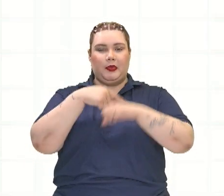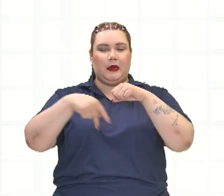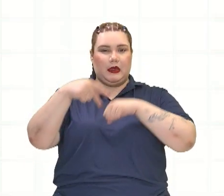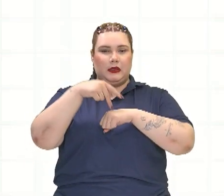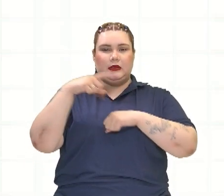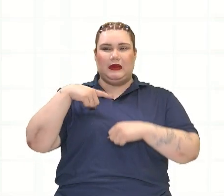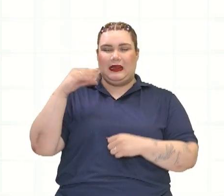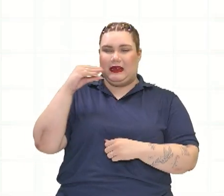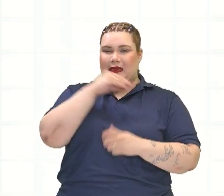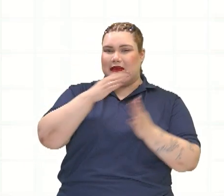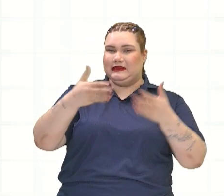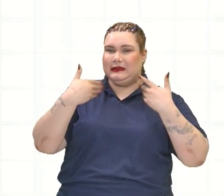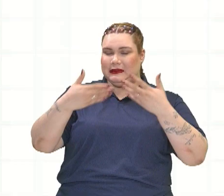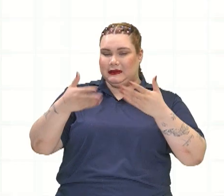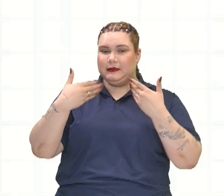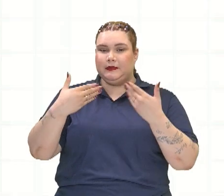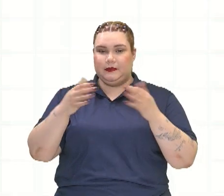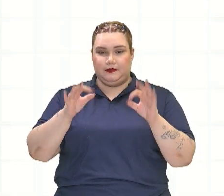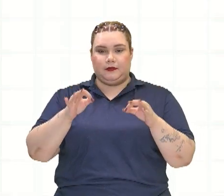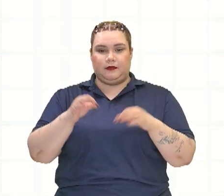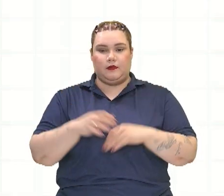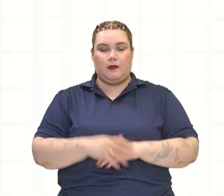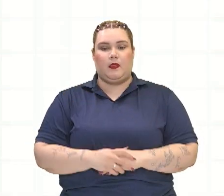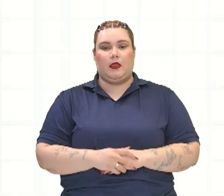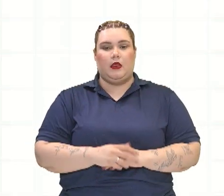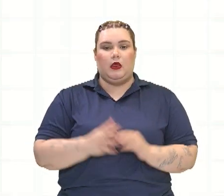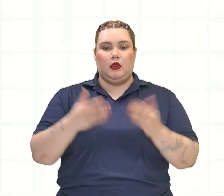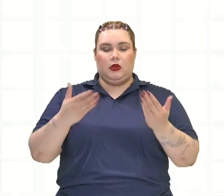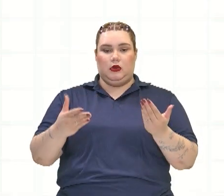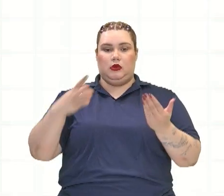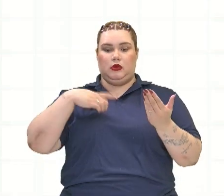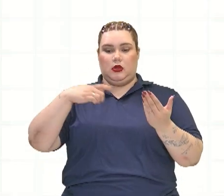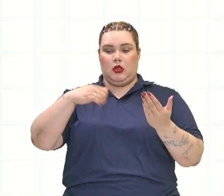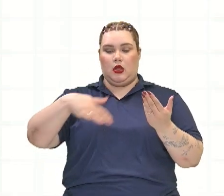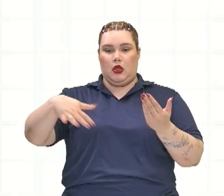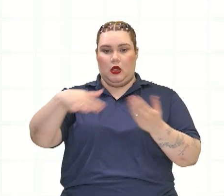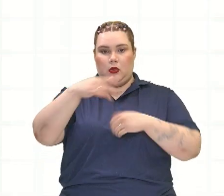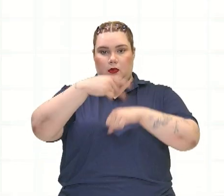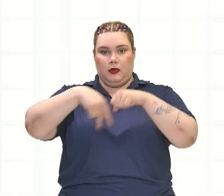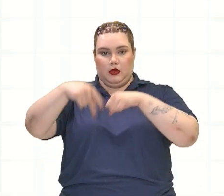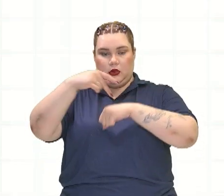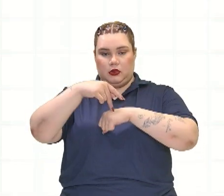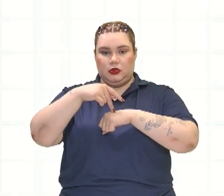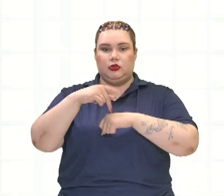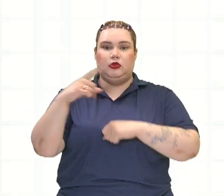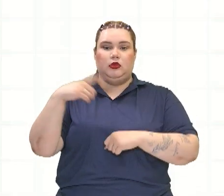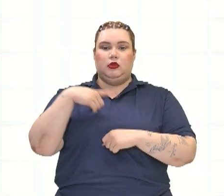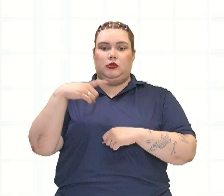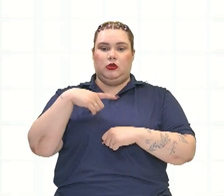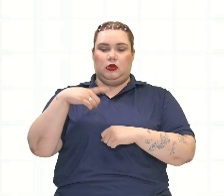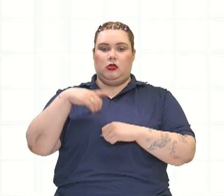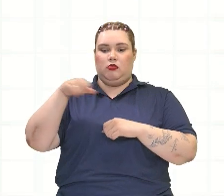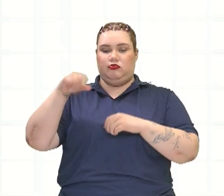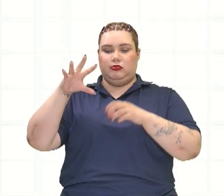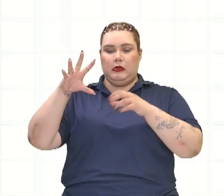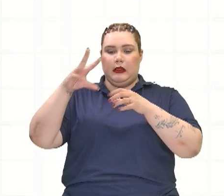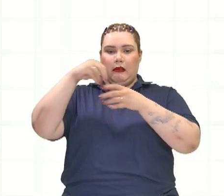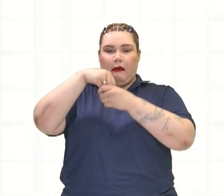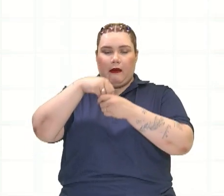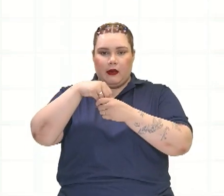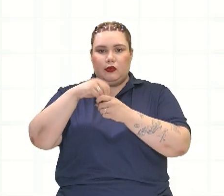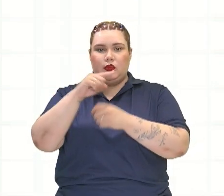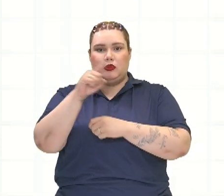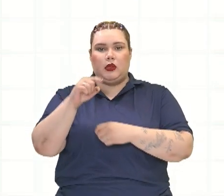Então nós temos ali parte do nosso país inserido aí na zona tropical